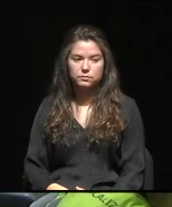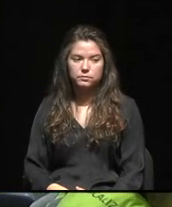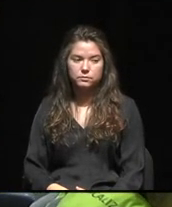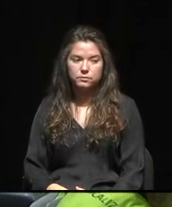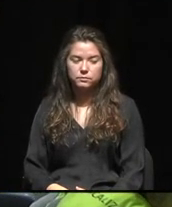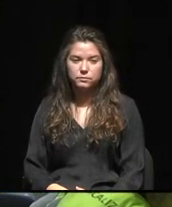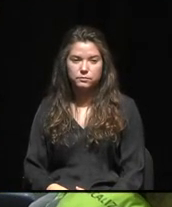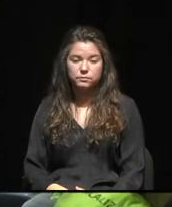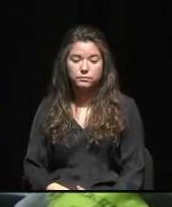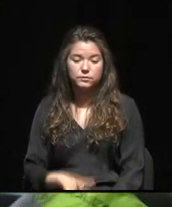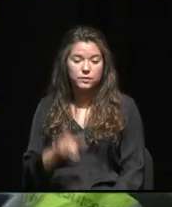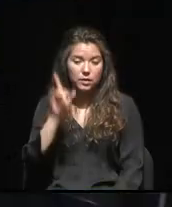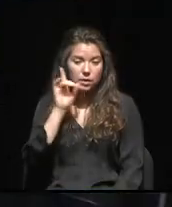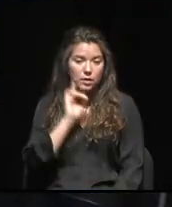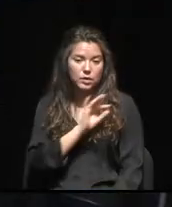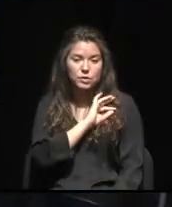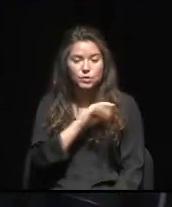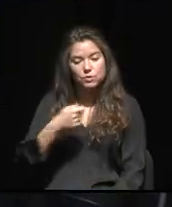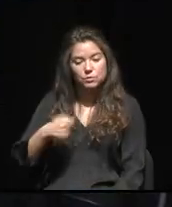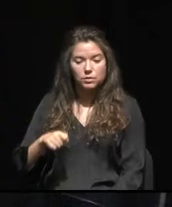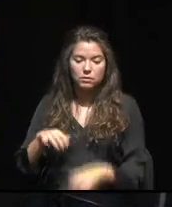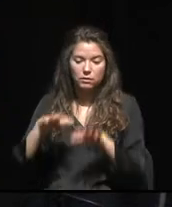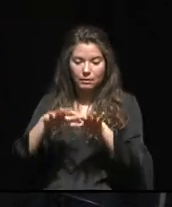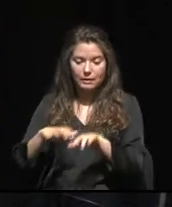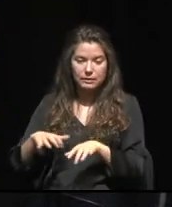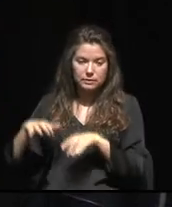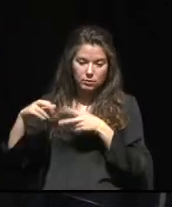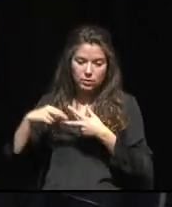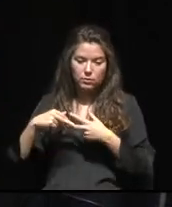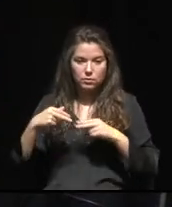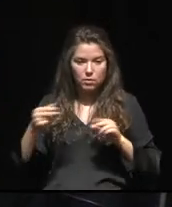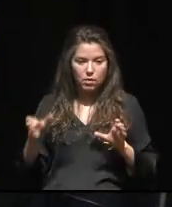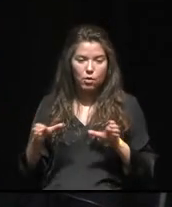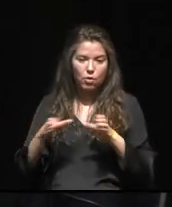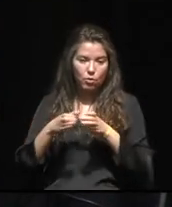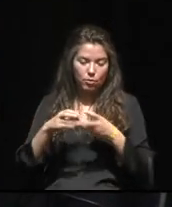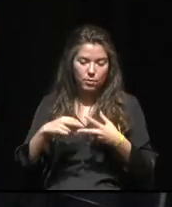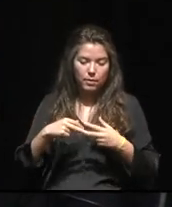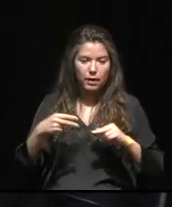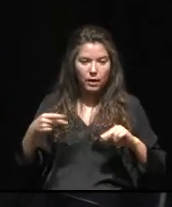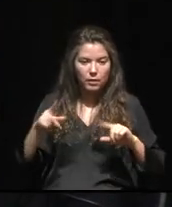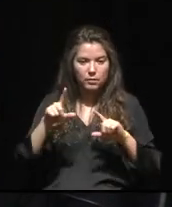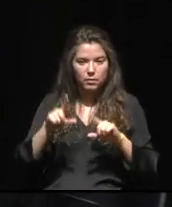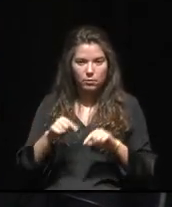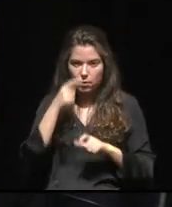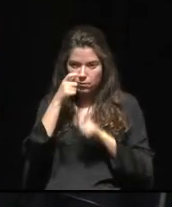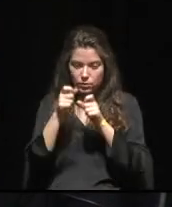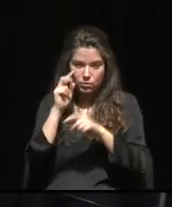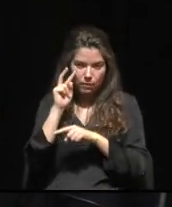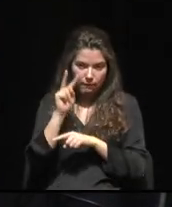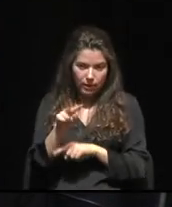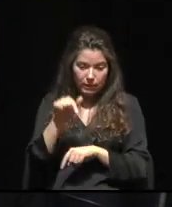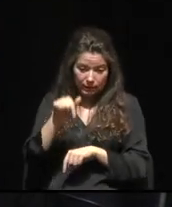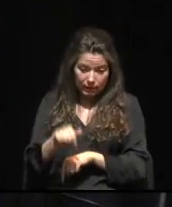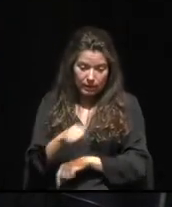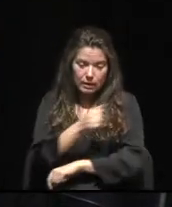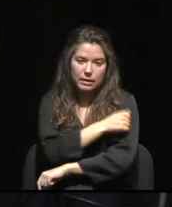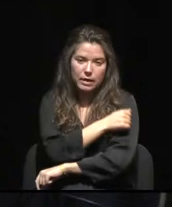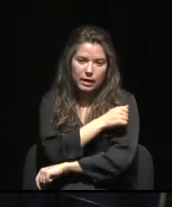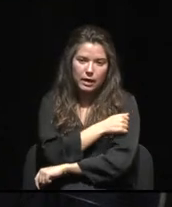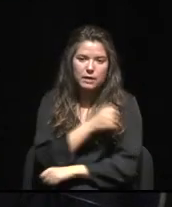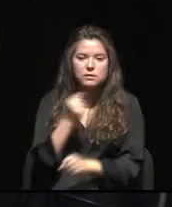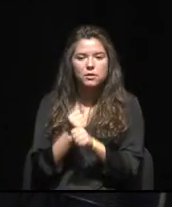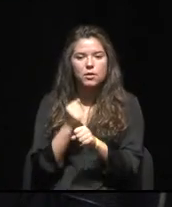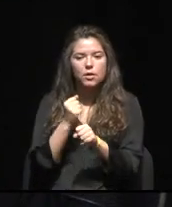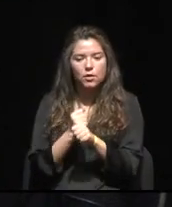PCP senhora presidente da Assembleia Municipal executivo Camará e o caro público nos acompanha aqui em casa trabalhadores da Câmara Municipal Boa tarde